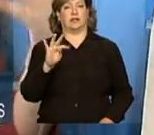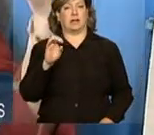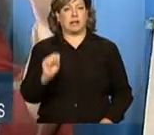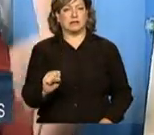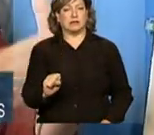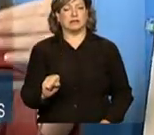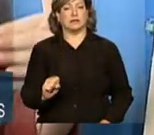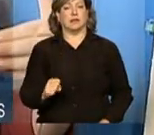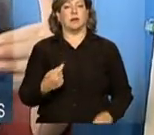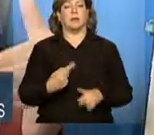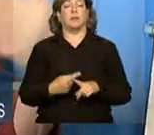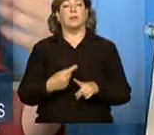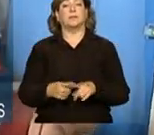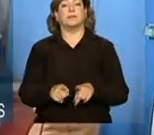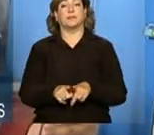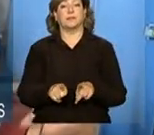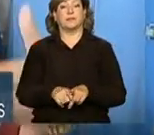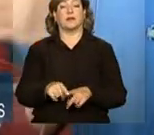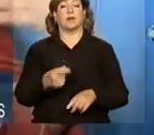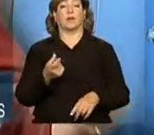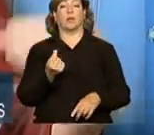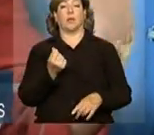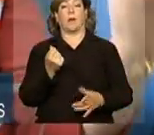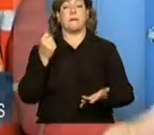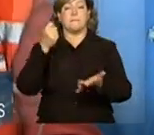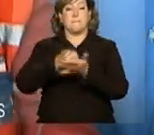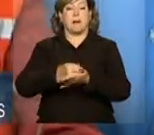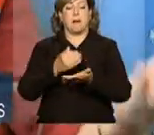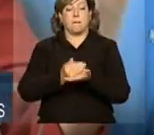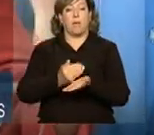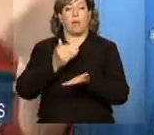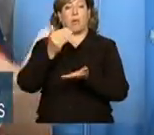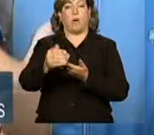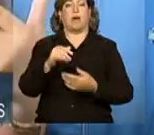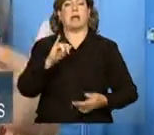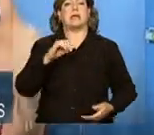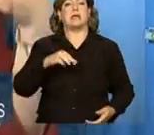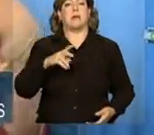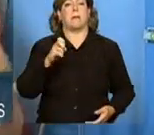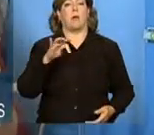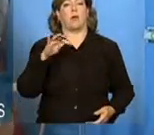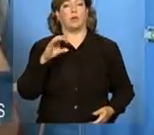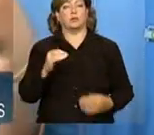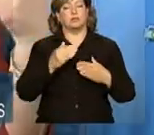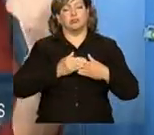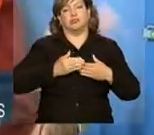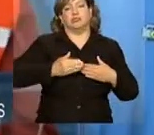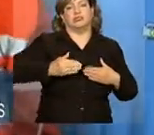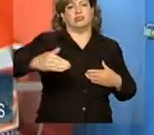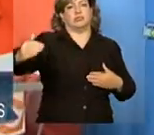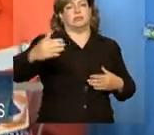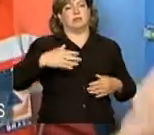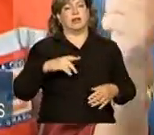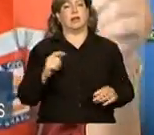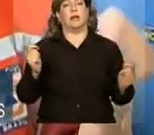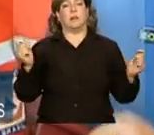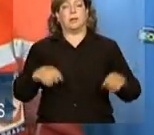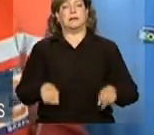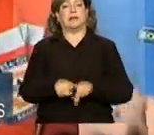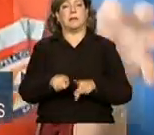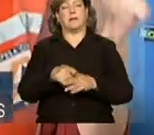coisas: o pagamento prorrogado de impostos e garante também o financiamento para a